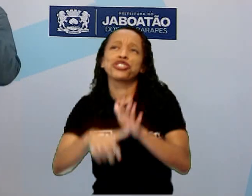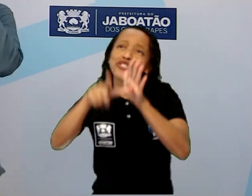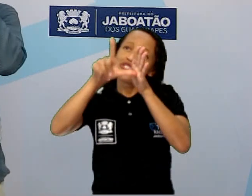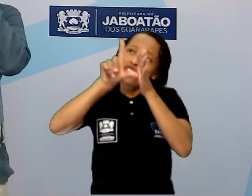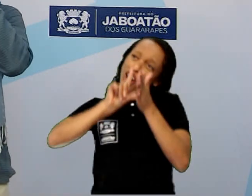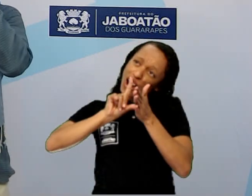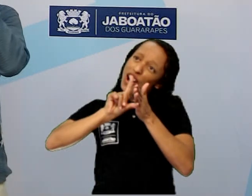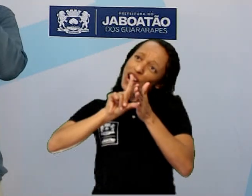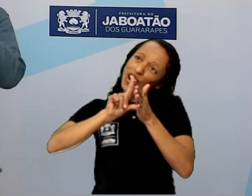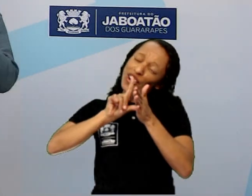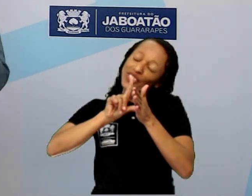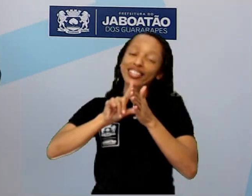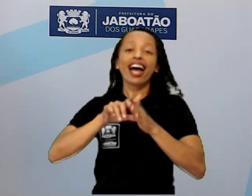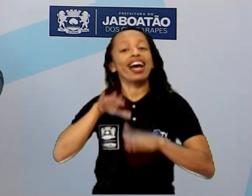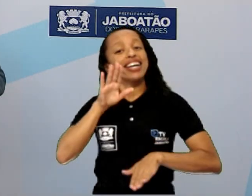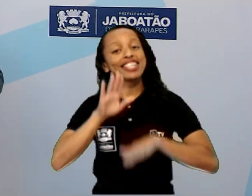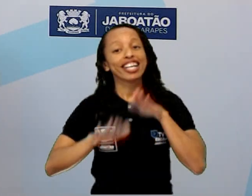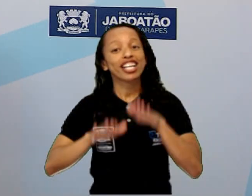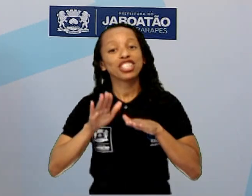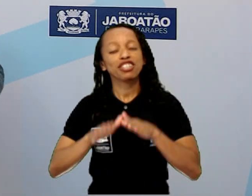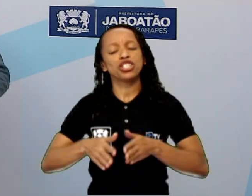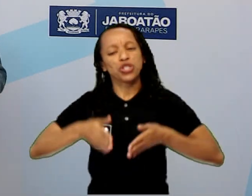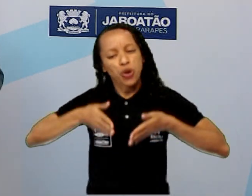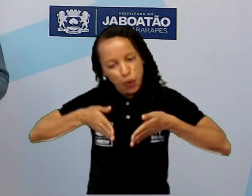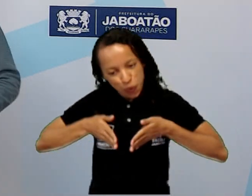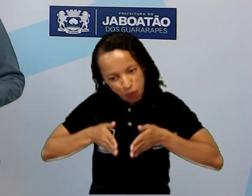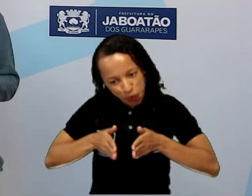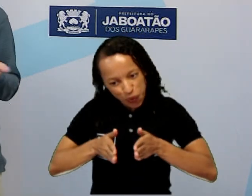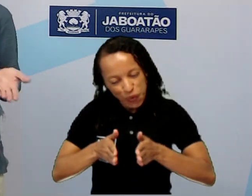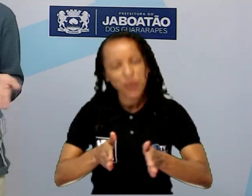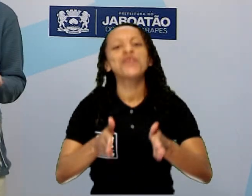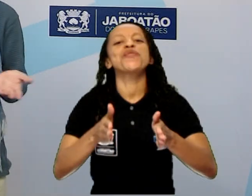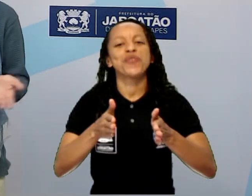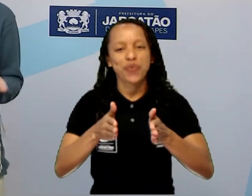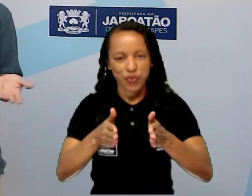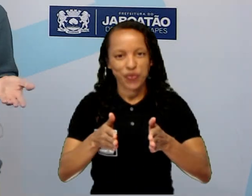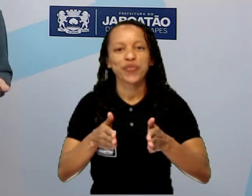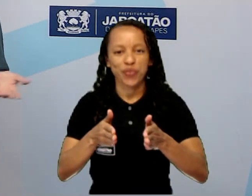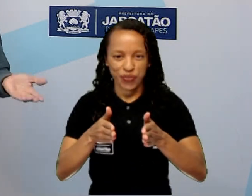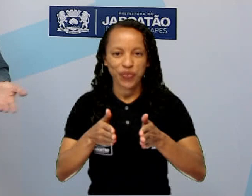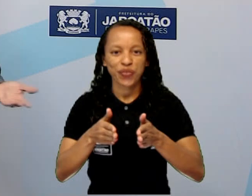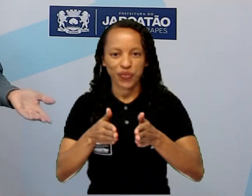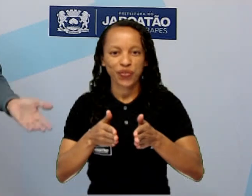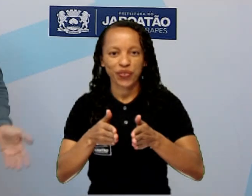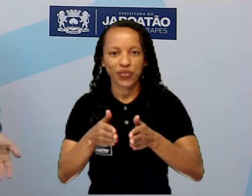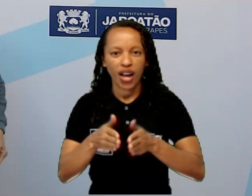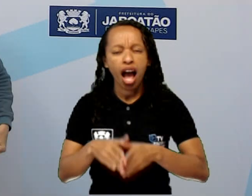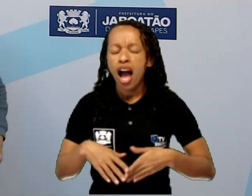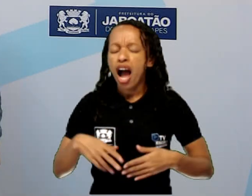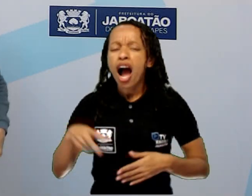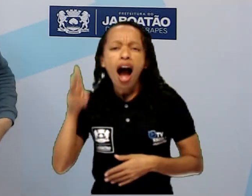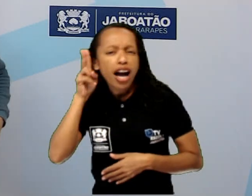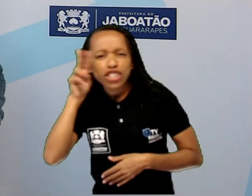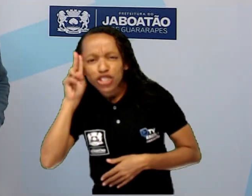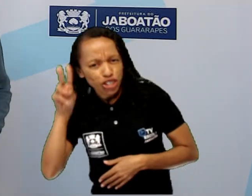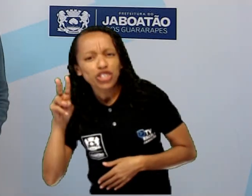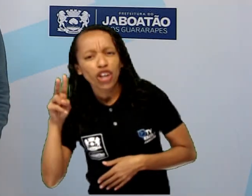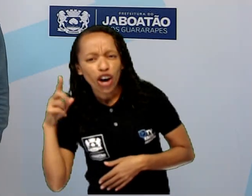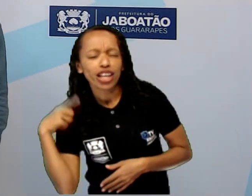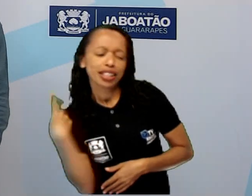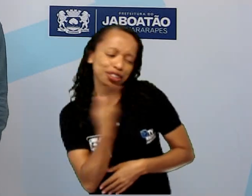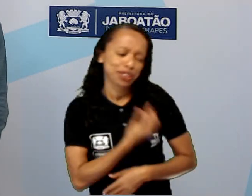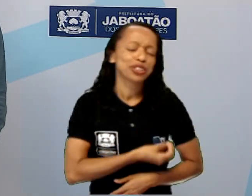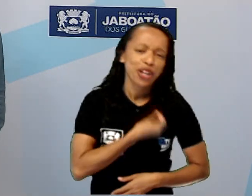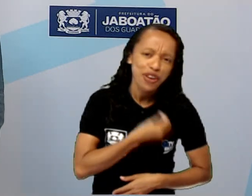frente, porque a dinâmica da história do homem no mundo é assim, ok?